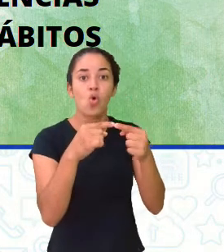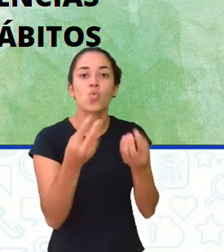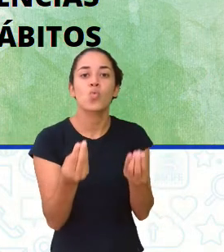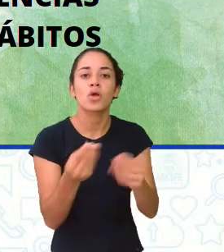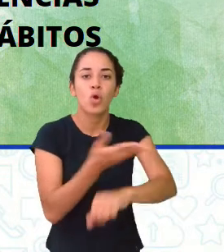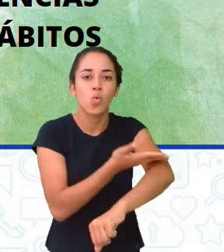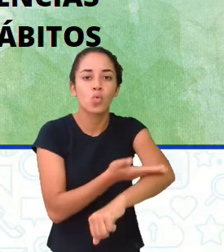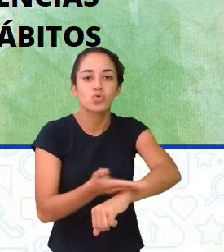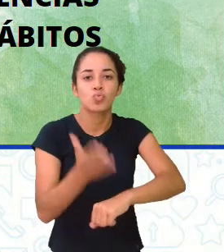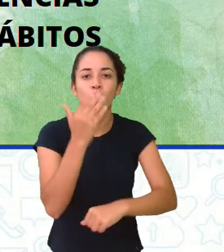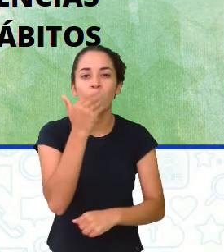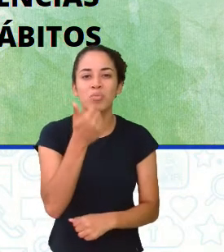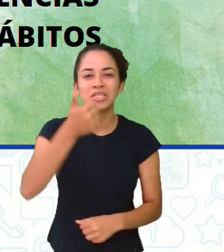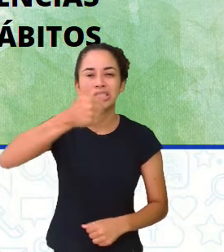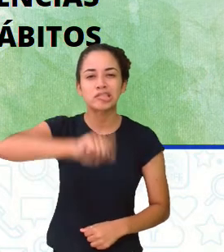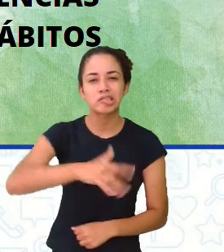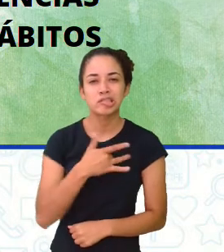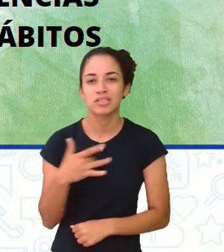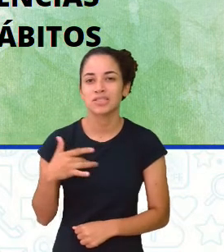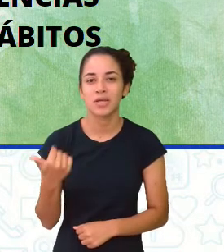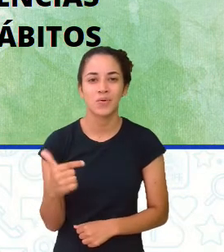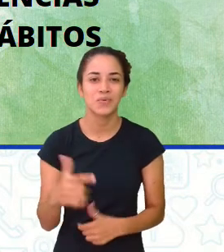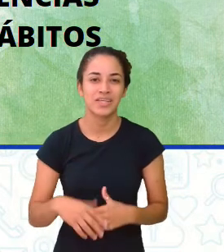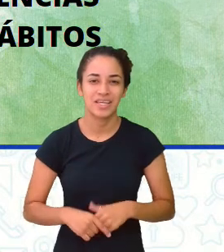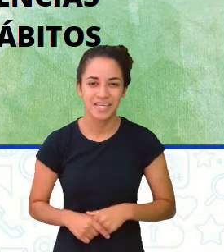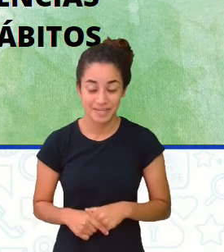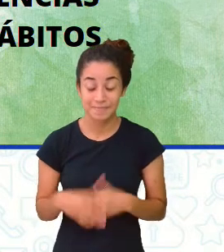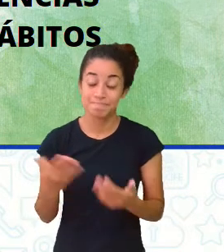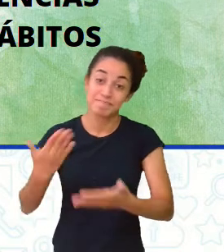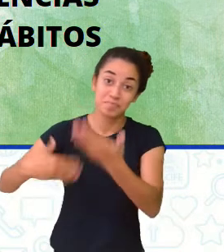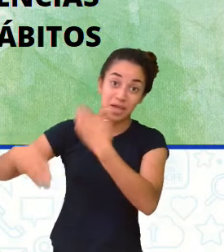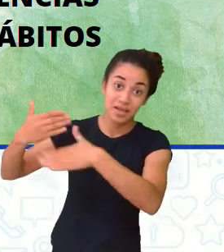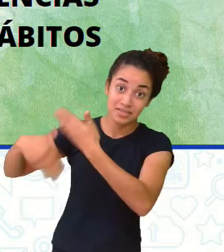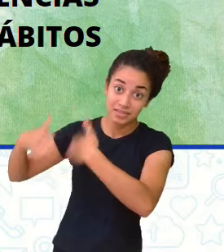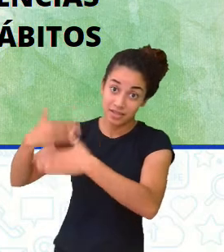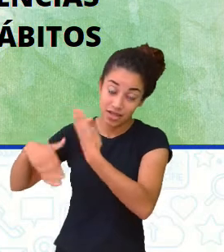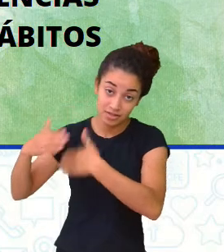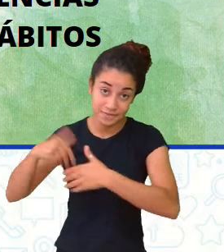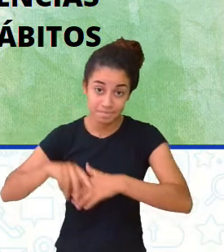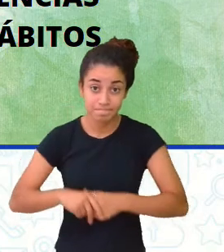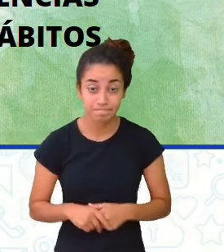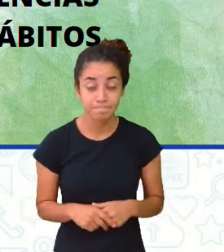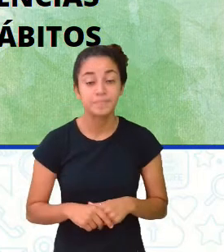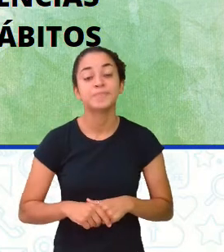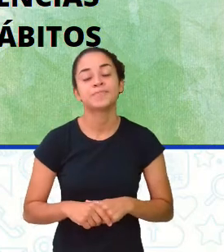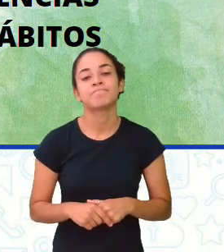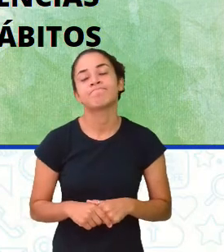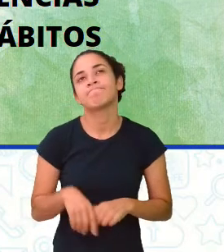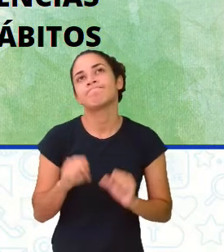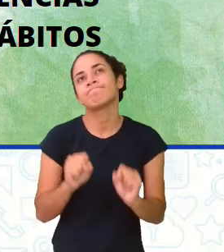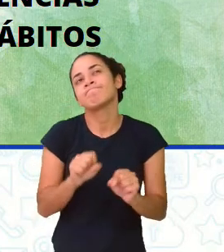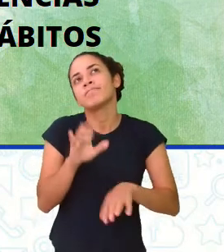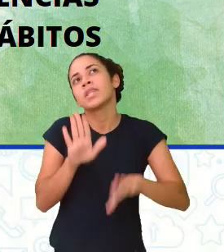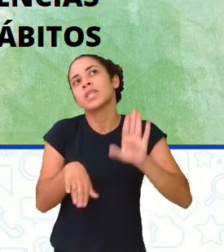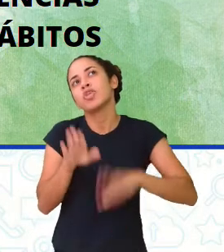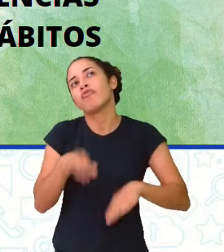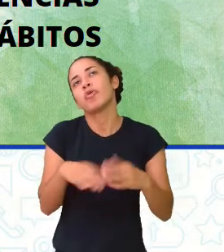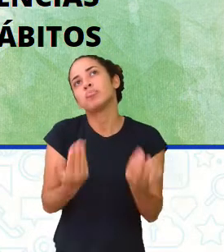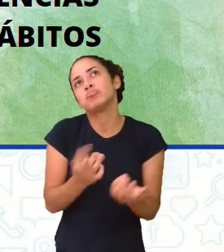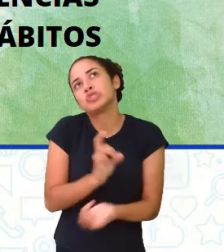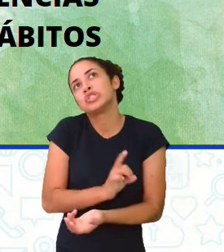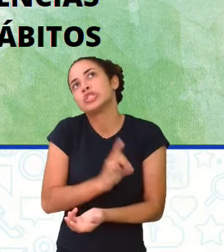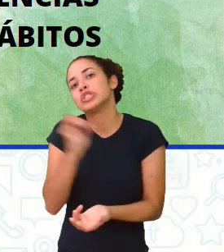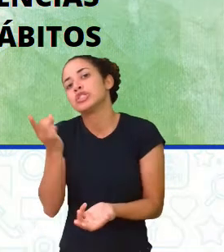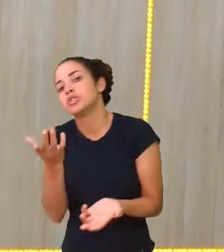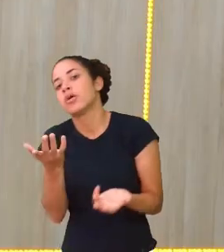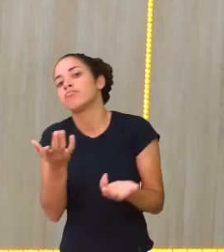hábitos alimentares. Então, a gente vai ver que, no passado, né, talvez vamos dizer assim, um dia, né,